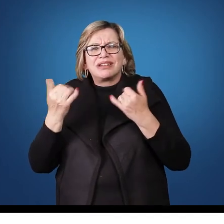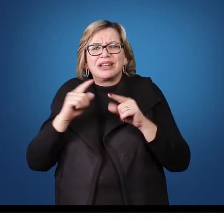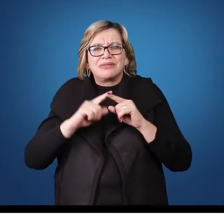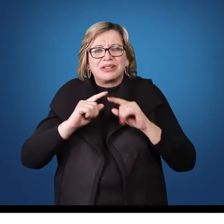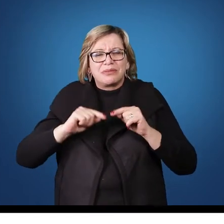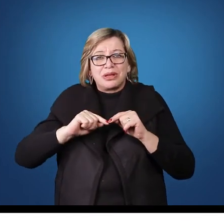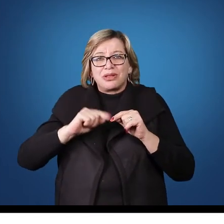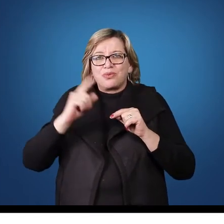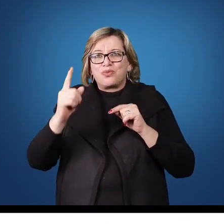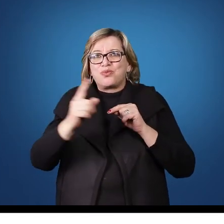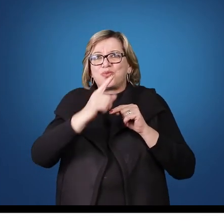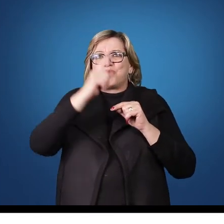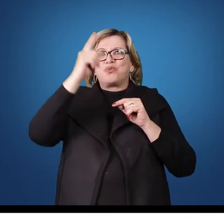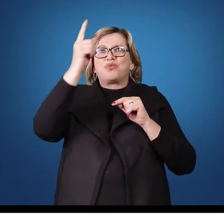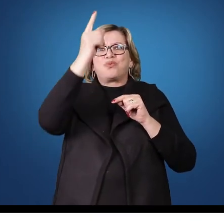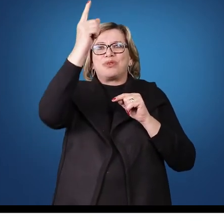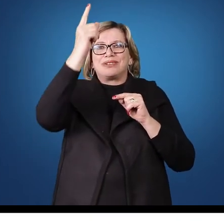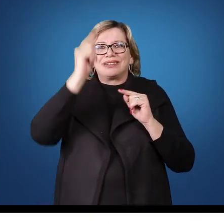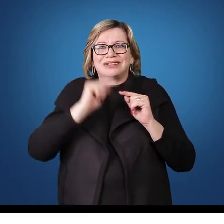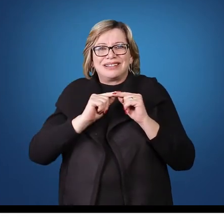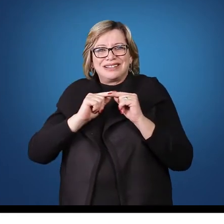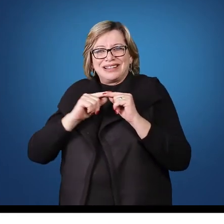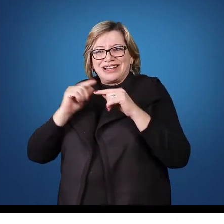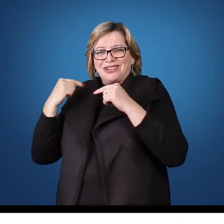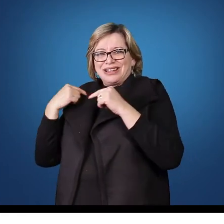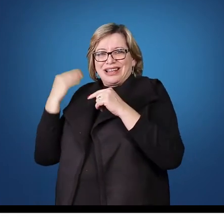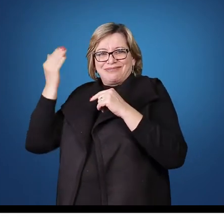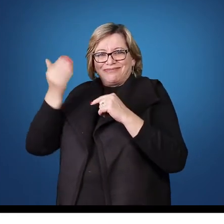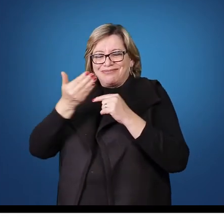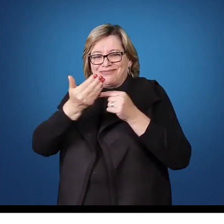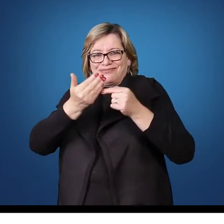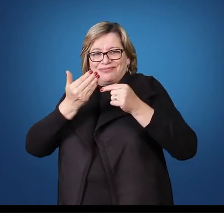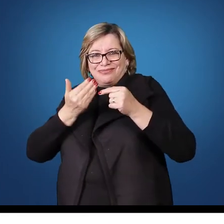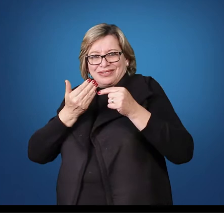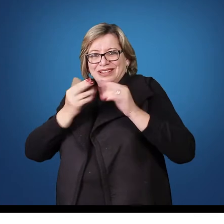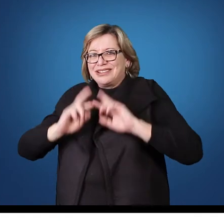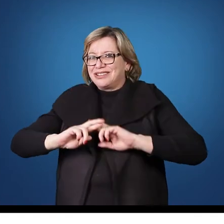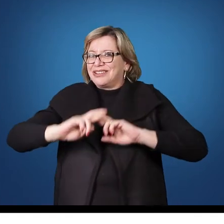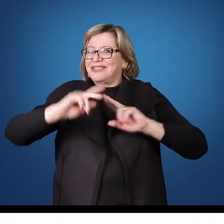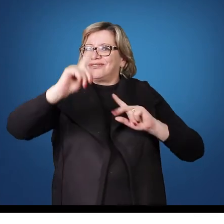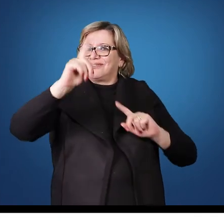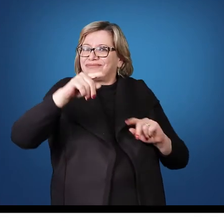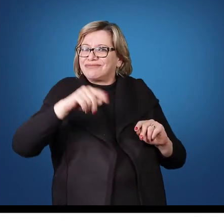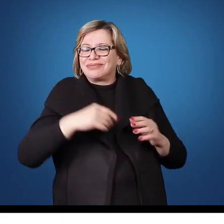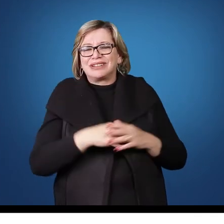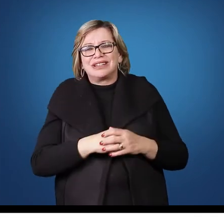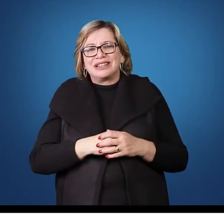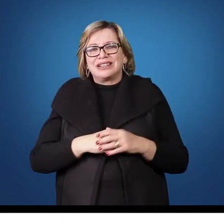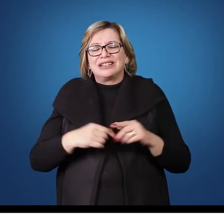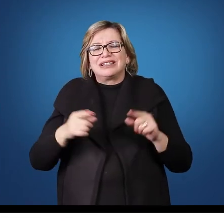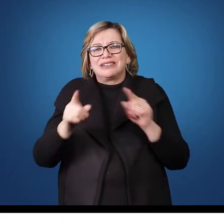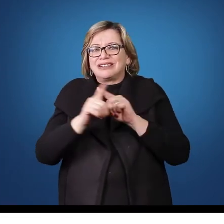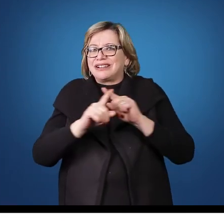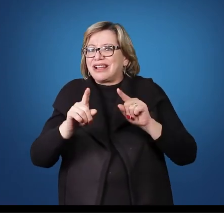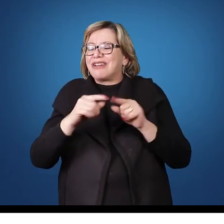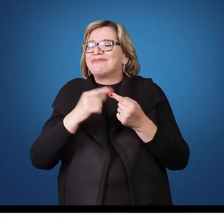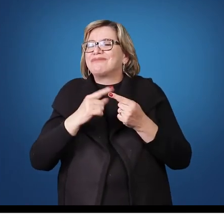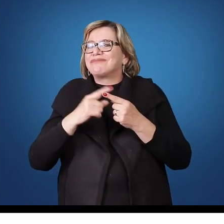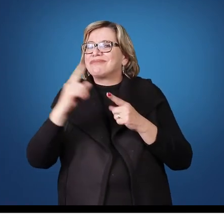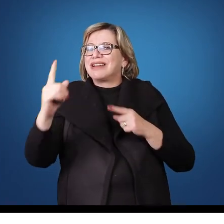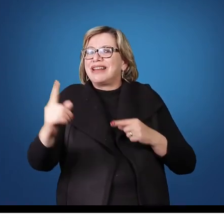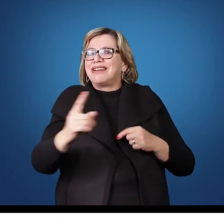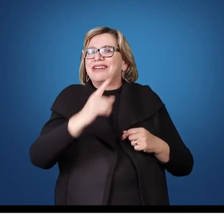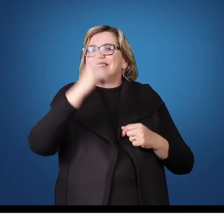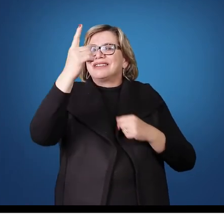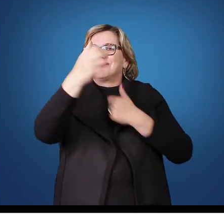Fazer um levantamento? O levantamento de trás não é a mesma coisa que o levantamento da rede? Não? Por que não?